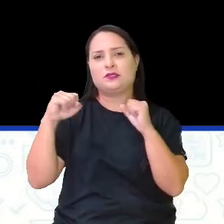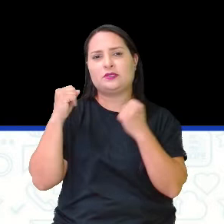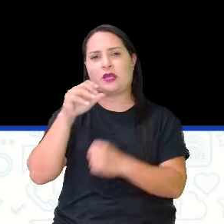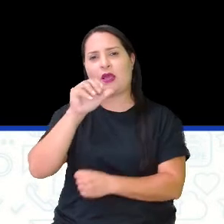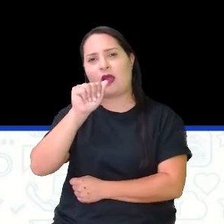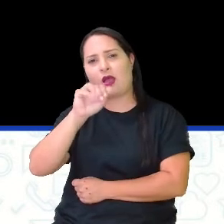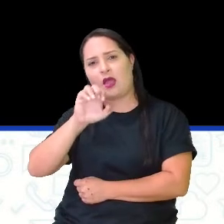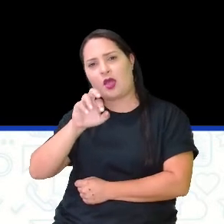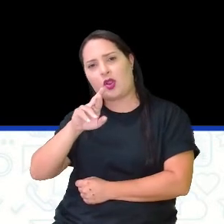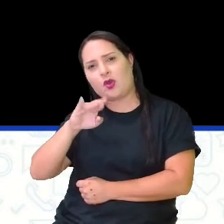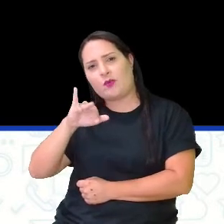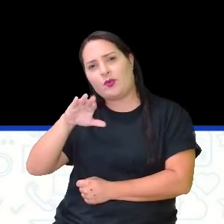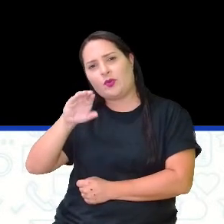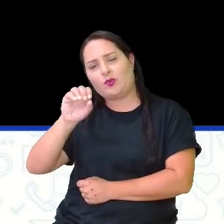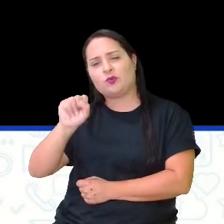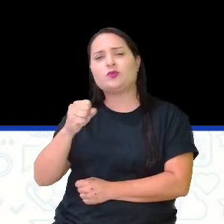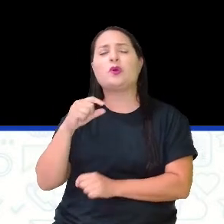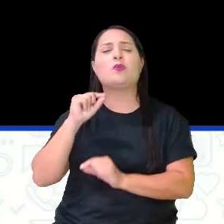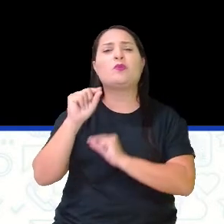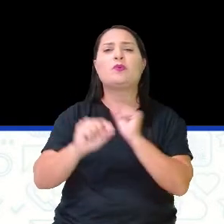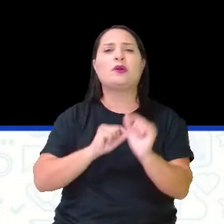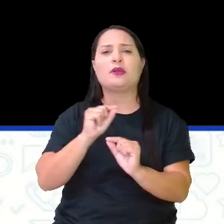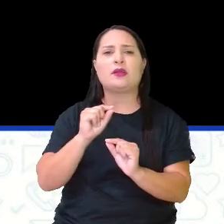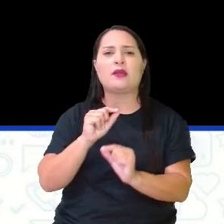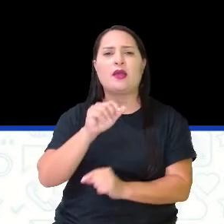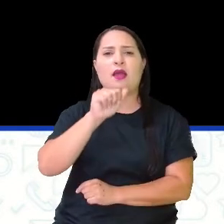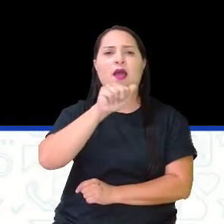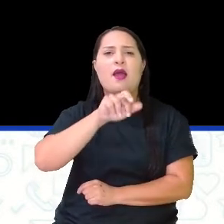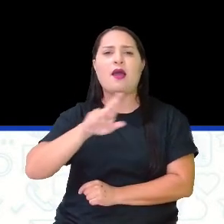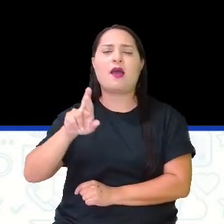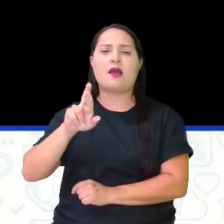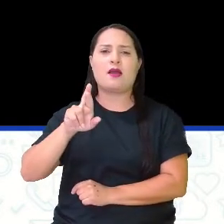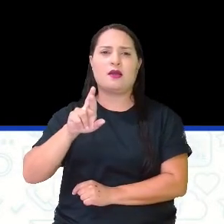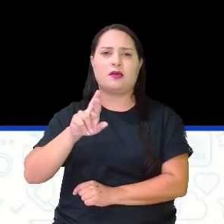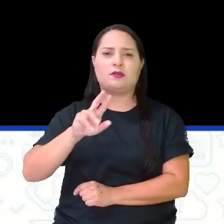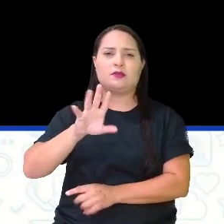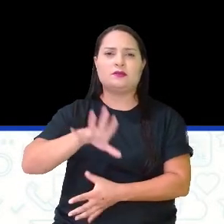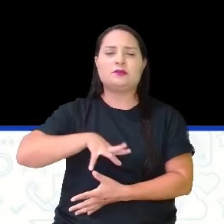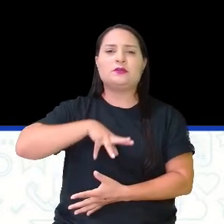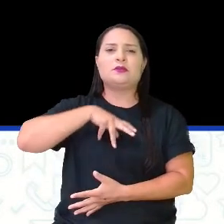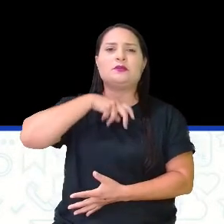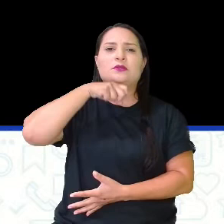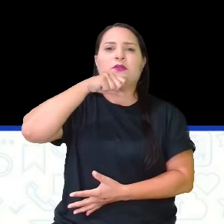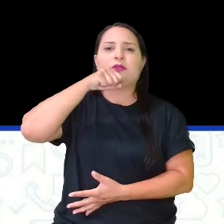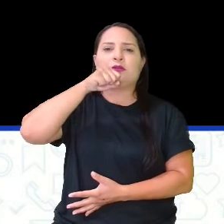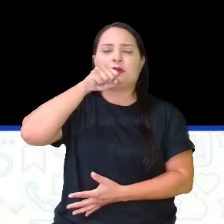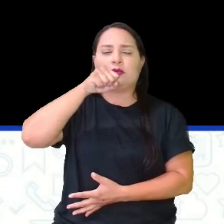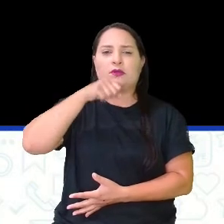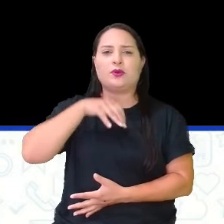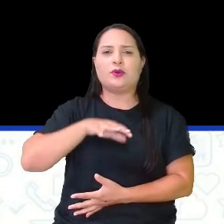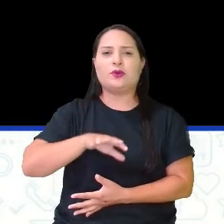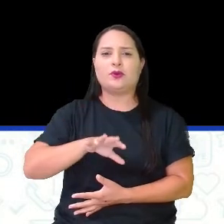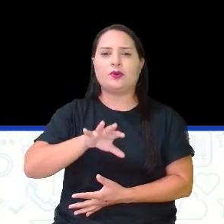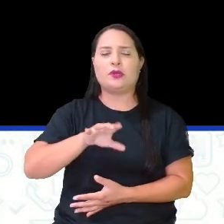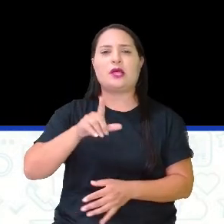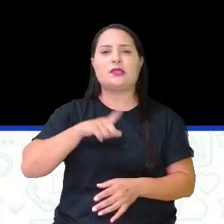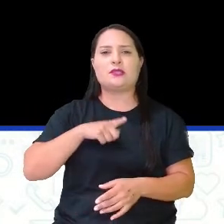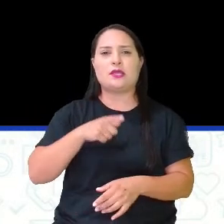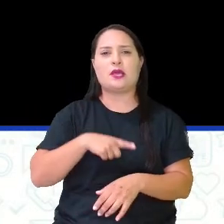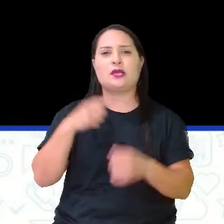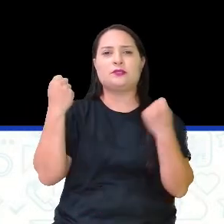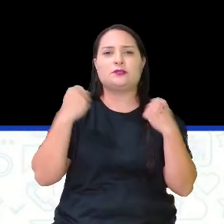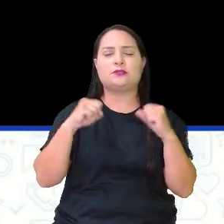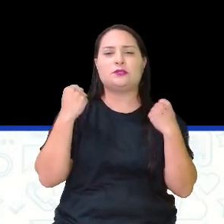gente fala de aeróbico, estamos falando de ar, né? Do nosso oxigênio. Então, são exercícios